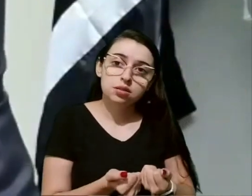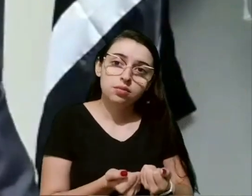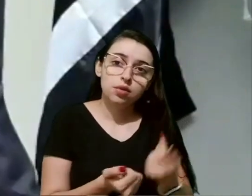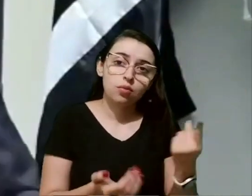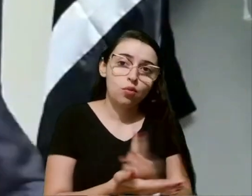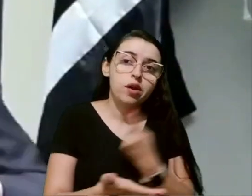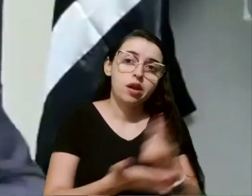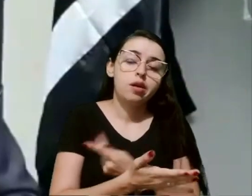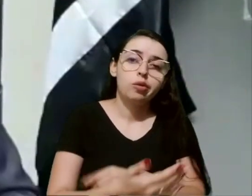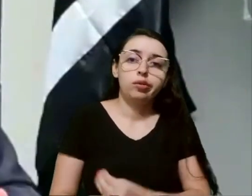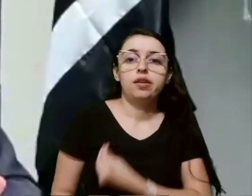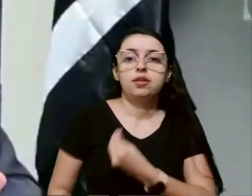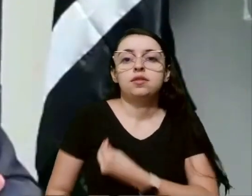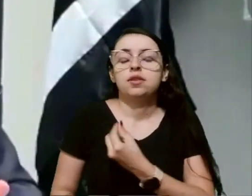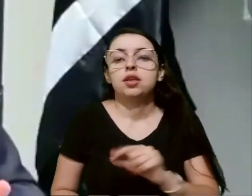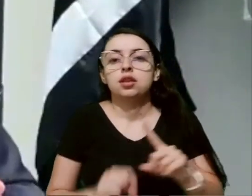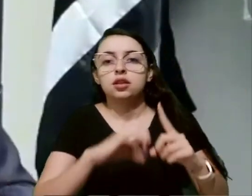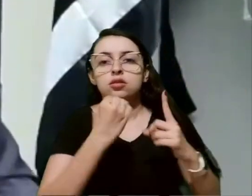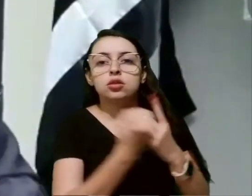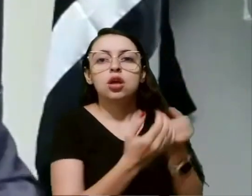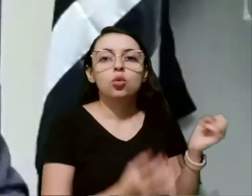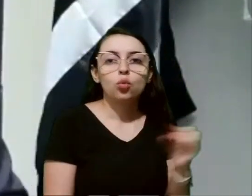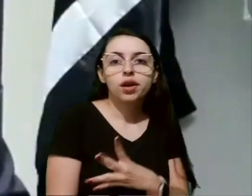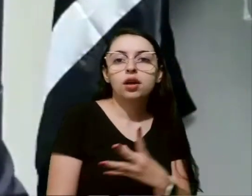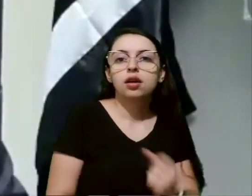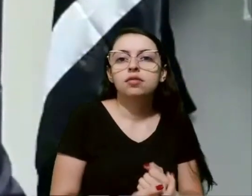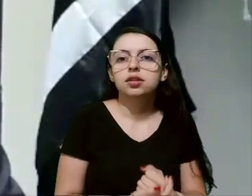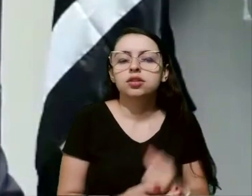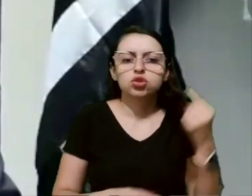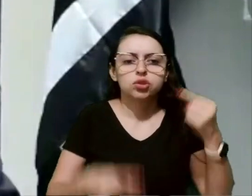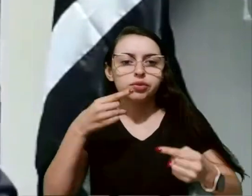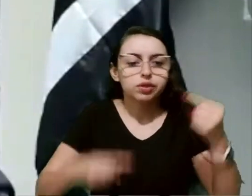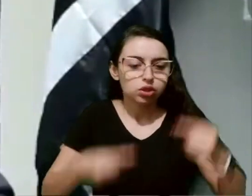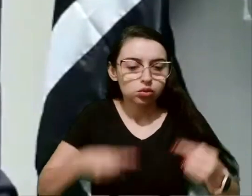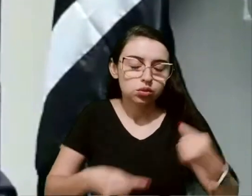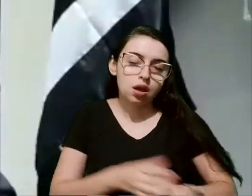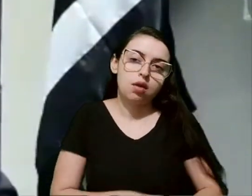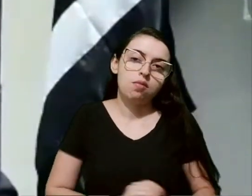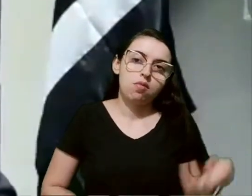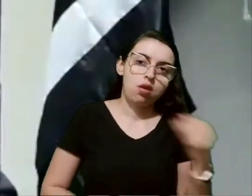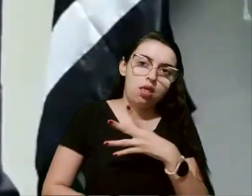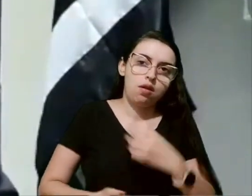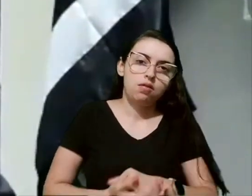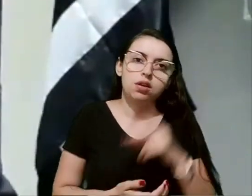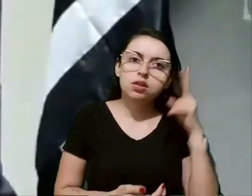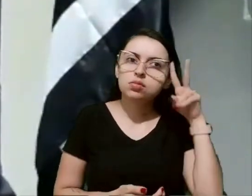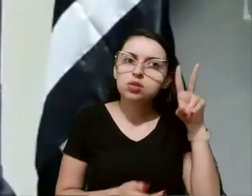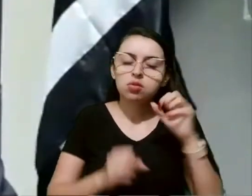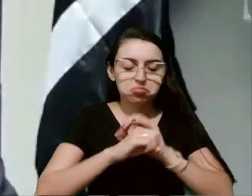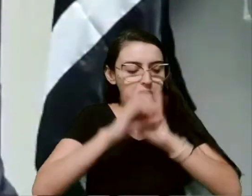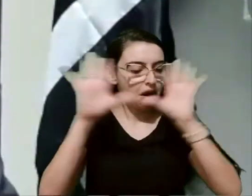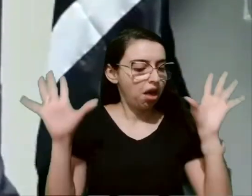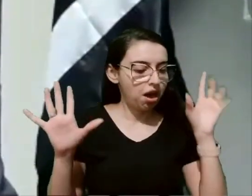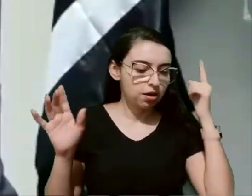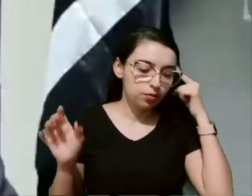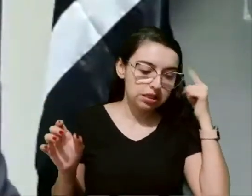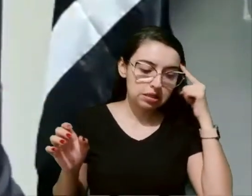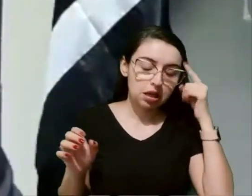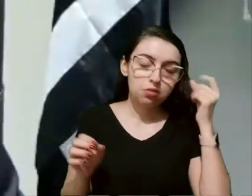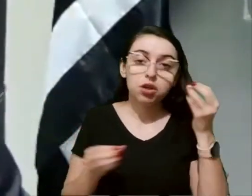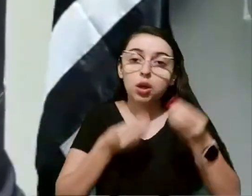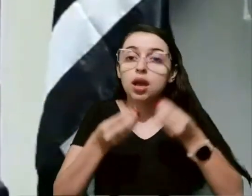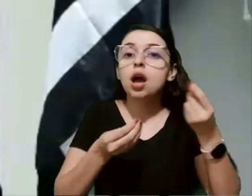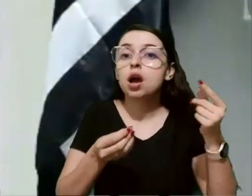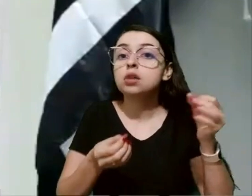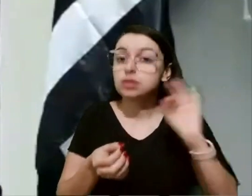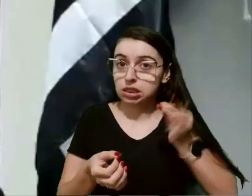do convívio. E normalmente quando você tem uma nova relação social, isso gera disputas, as pessoas não têm, uma visão muito clara de quem está certo